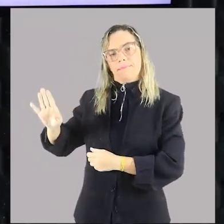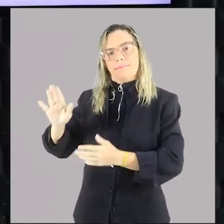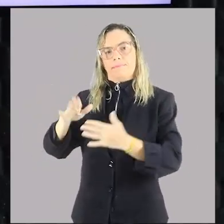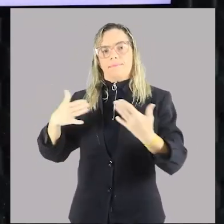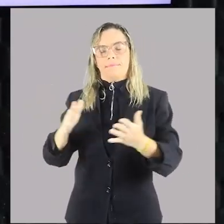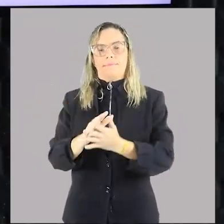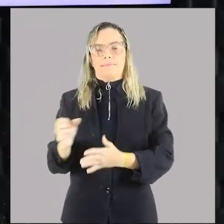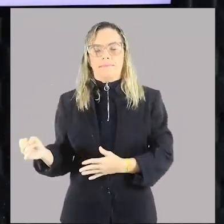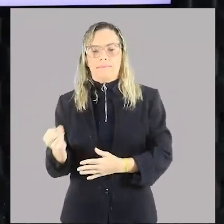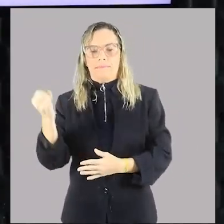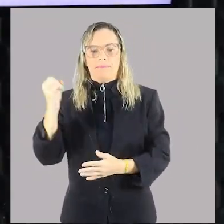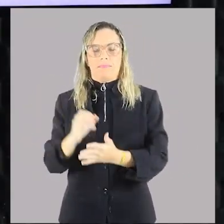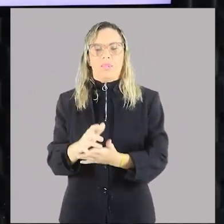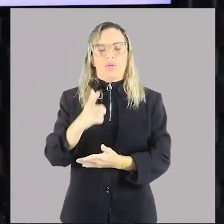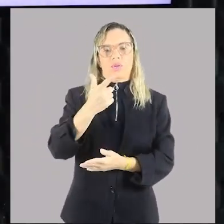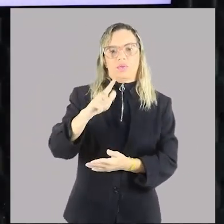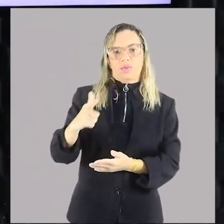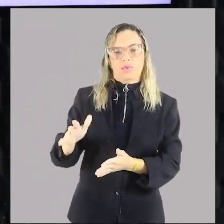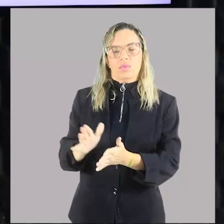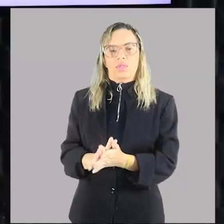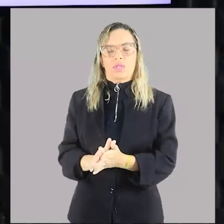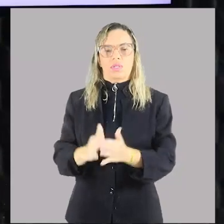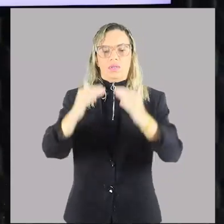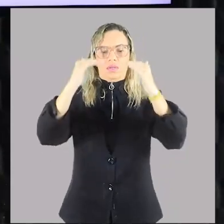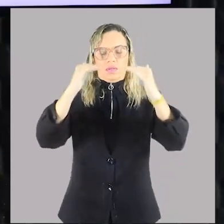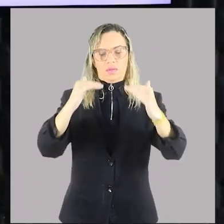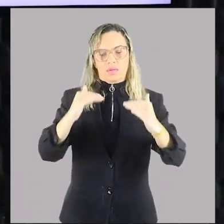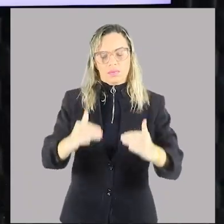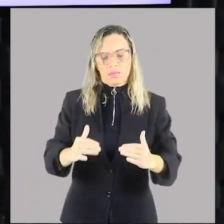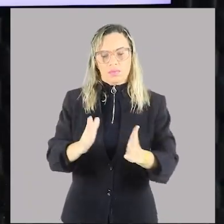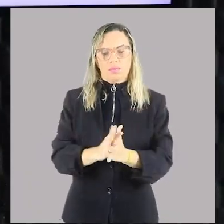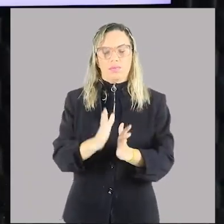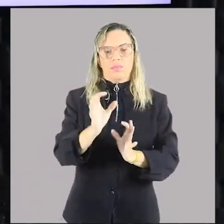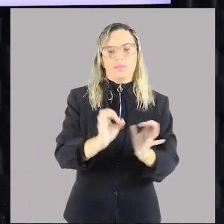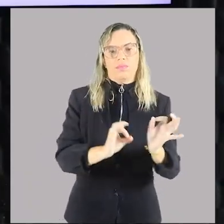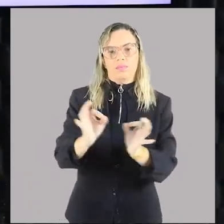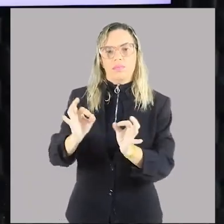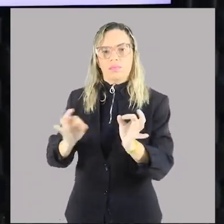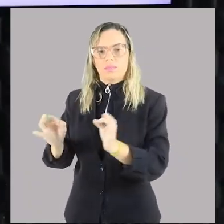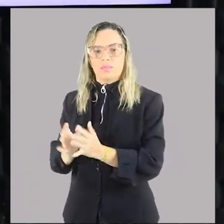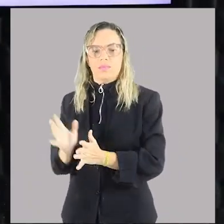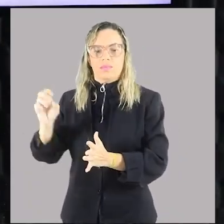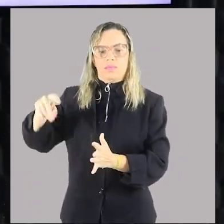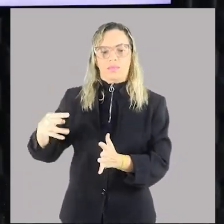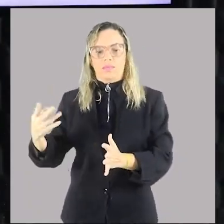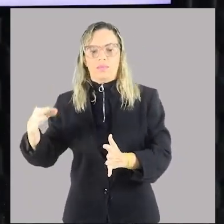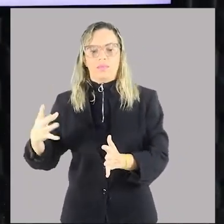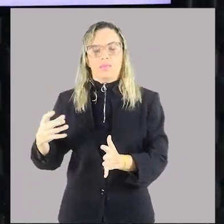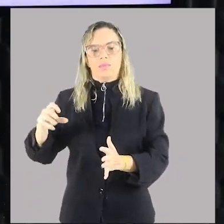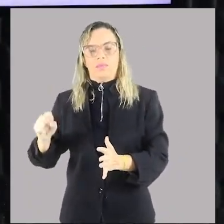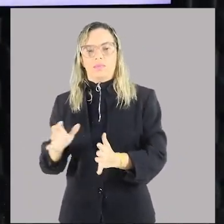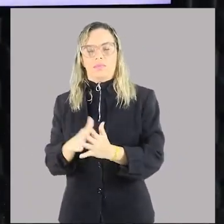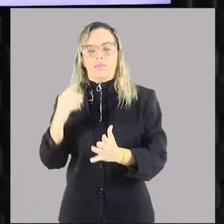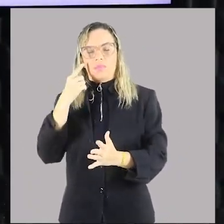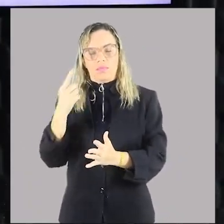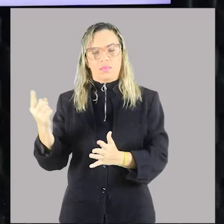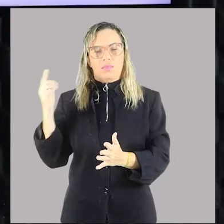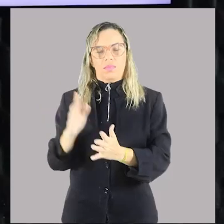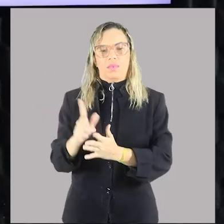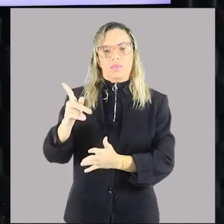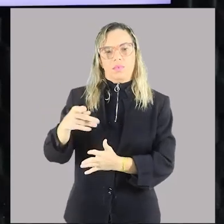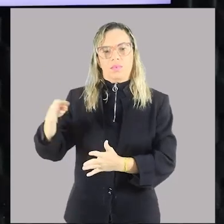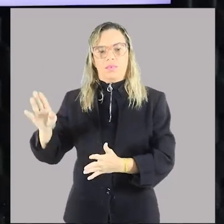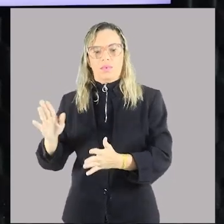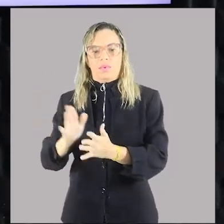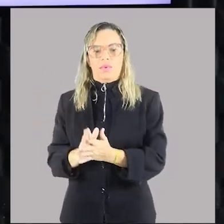saber que, assim como não existe hierarquia entre as organizações, ou seja, as entidades que fazem parte da administração pública